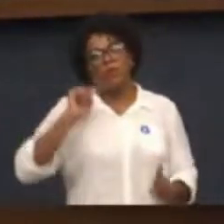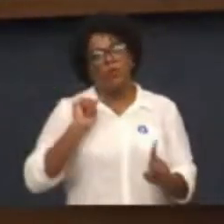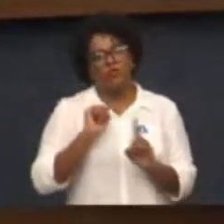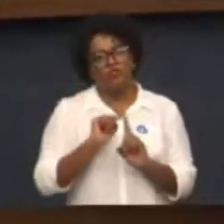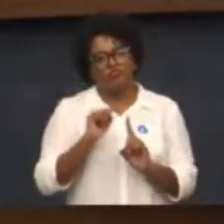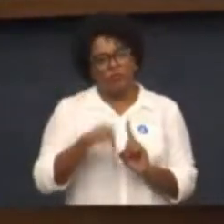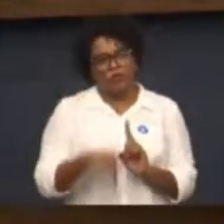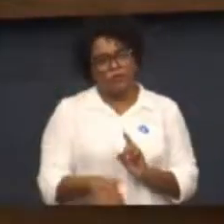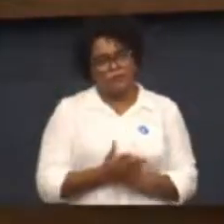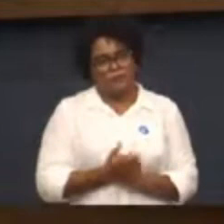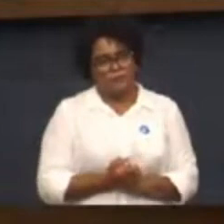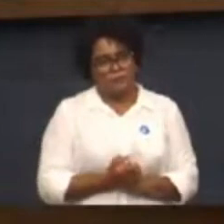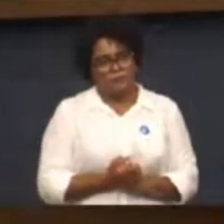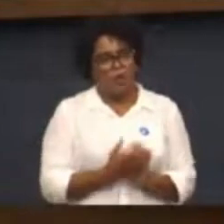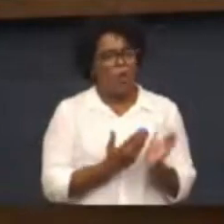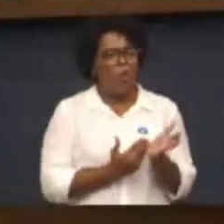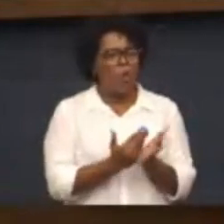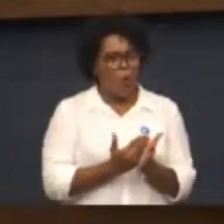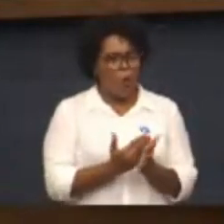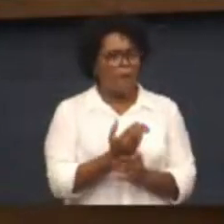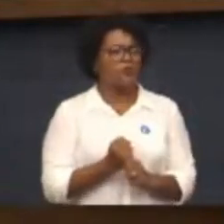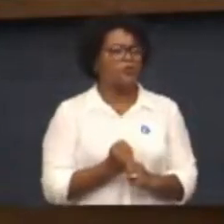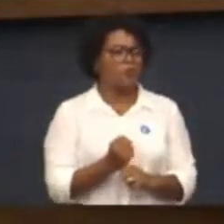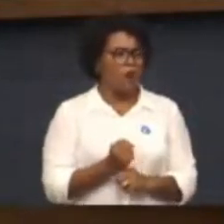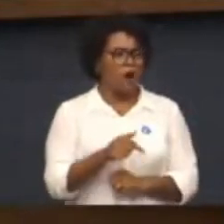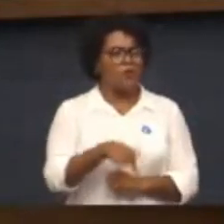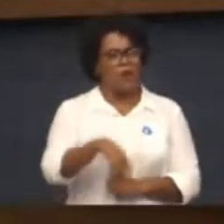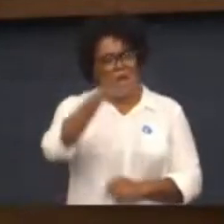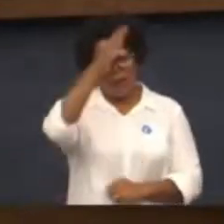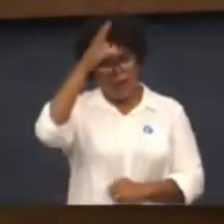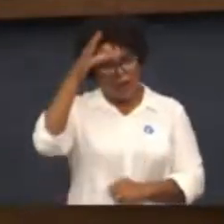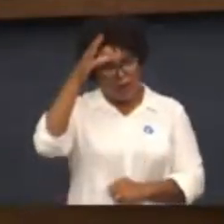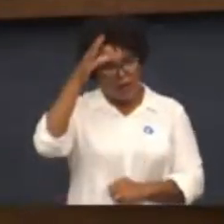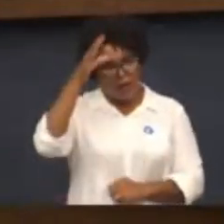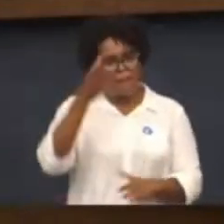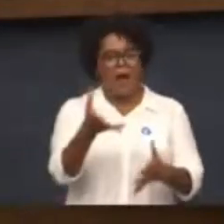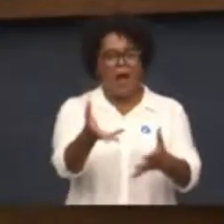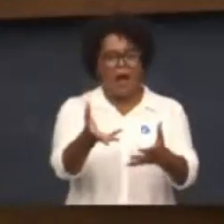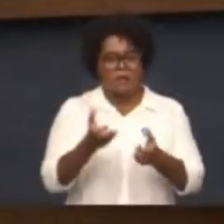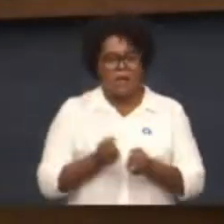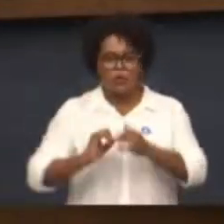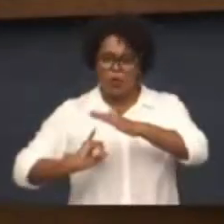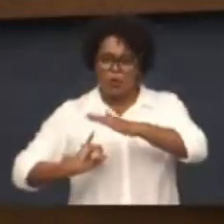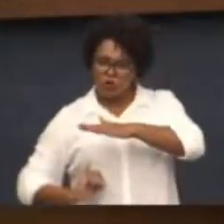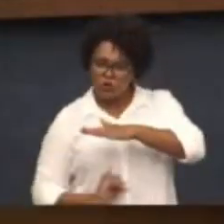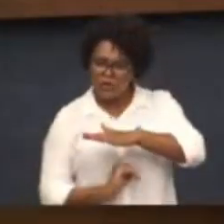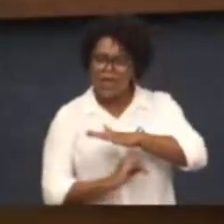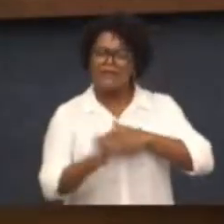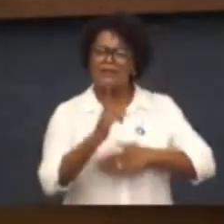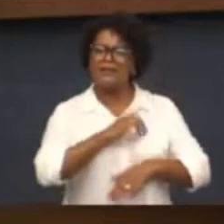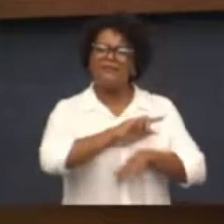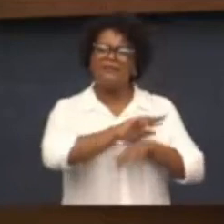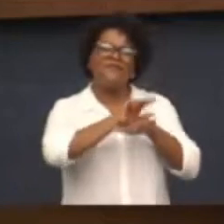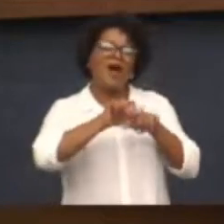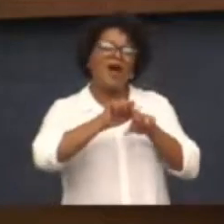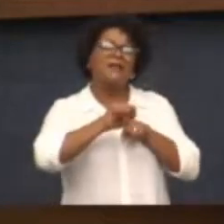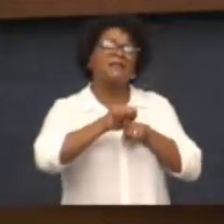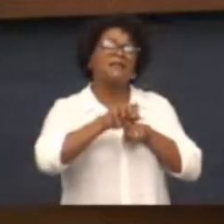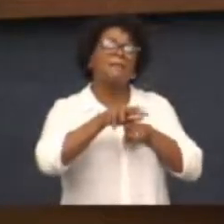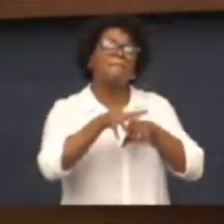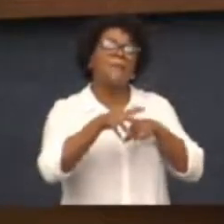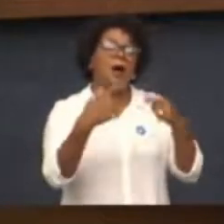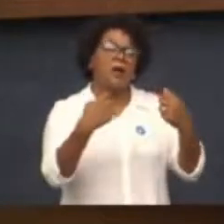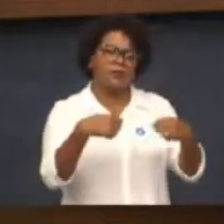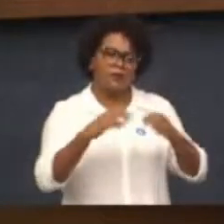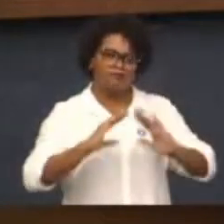ano, a nossa casa abriu as portas para as entidades e que trouxeram diversas demandas, principalmente